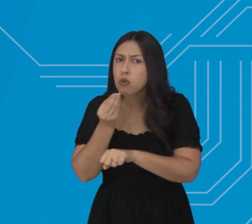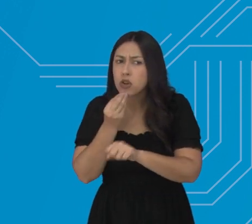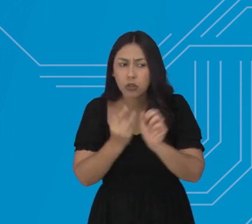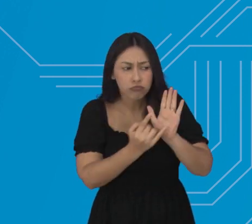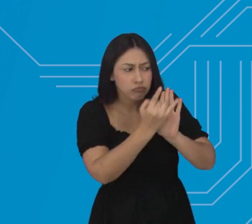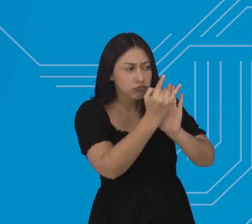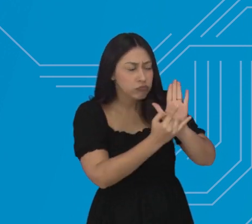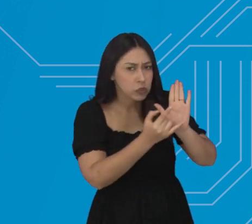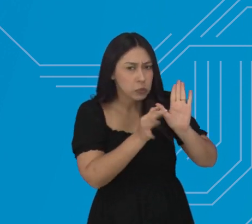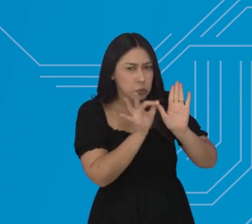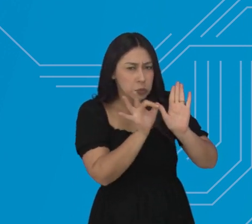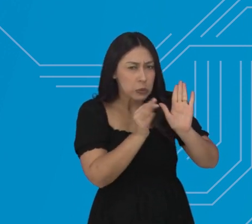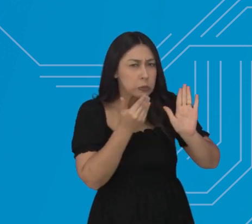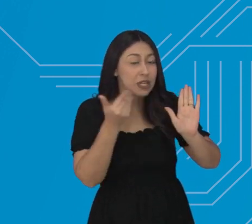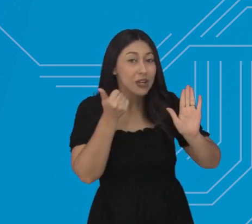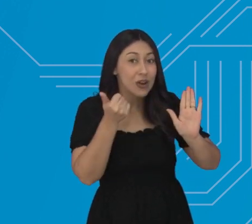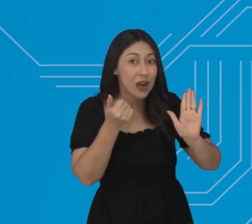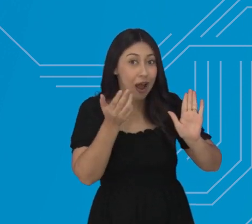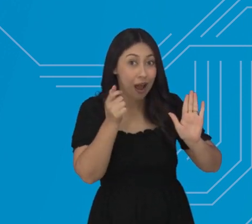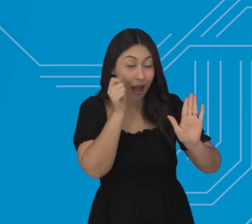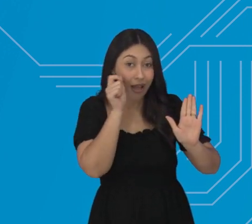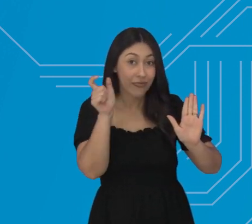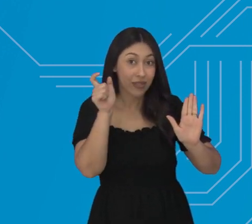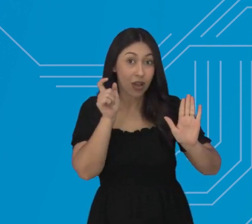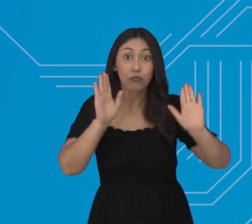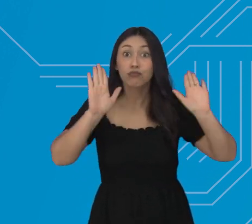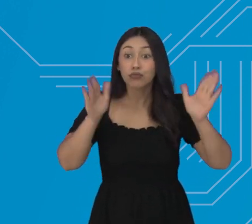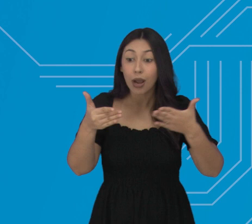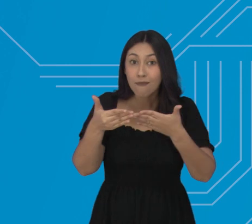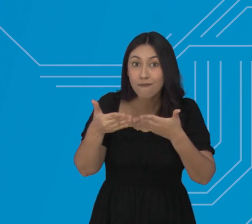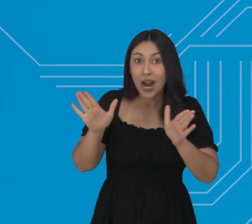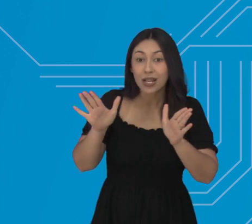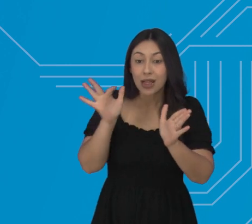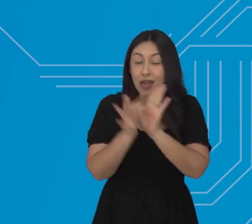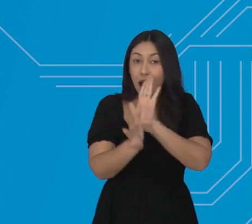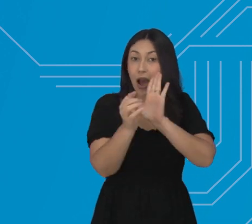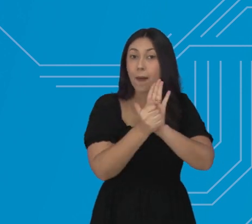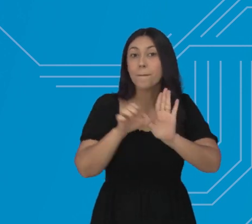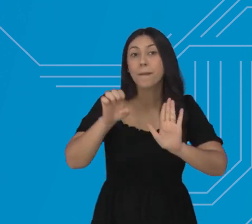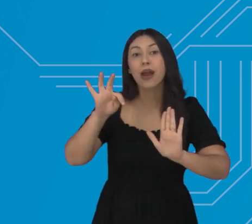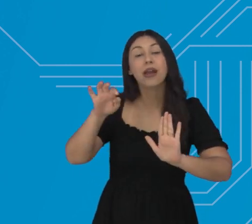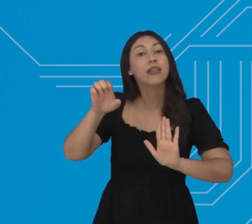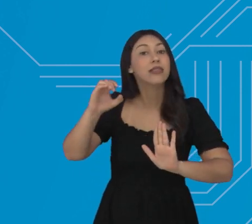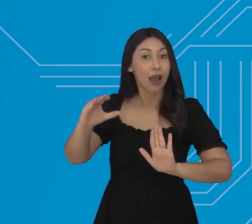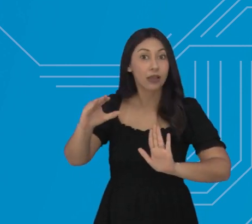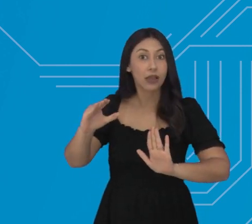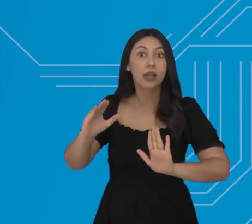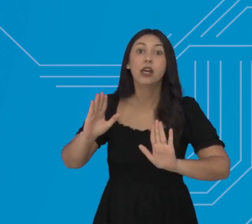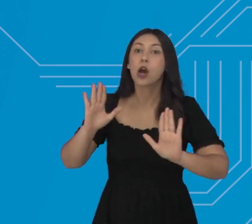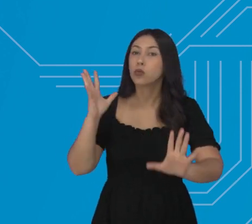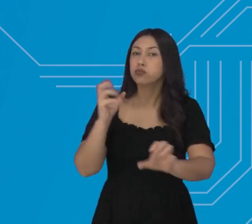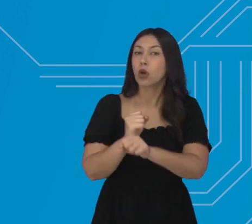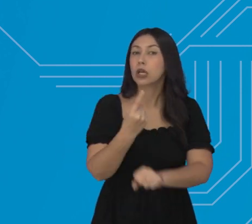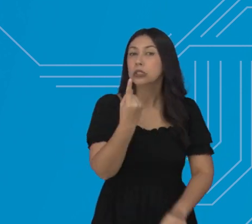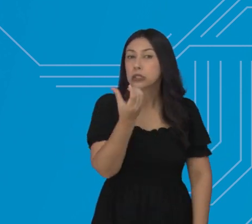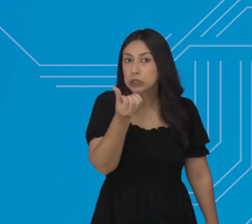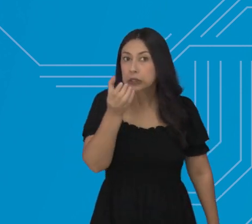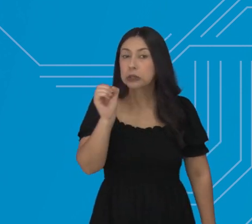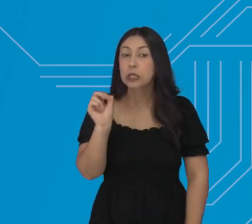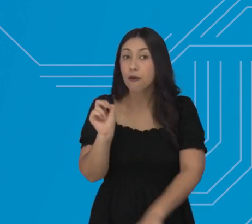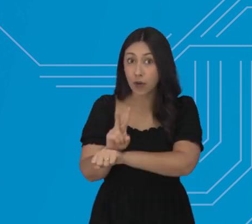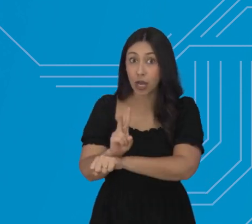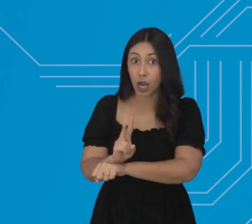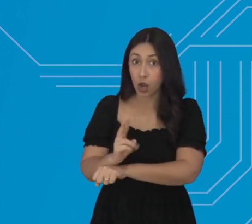olha só essa notícia. Estão abertas as inscrições para o vestibulinho da ETEC. Aqui em São José são 160 vagas disponíveis em